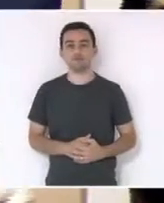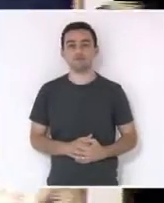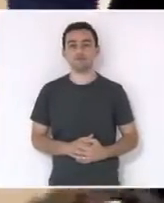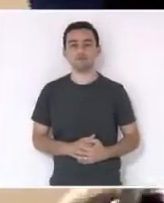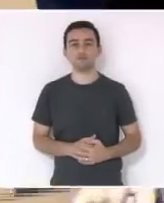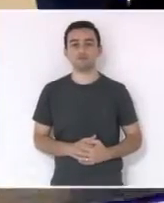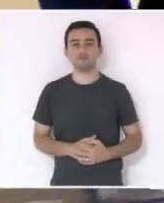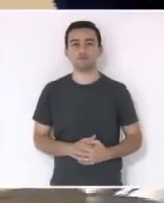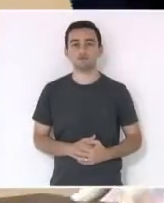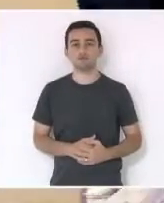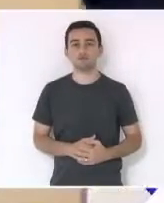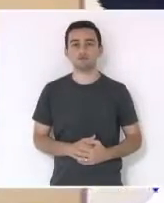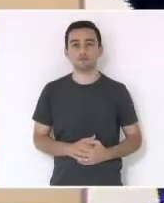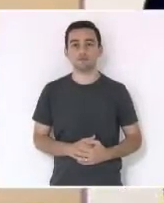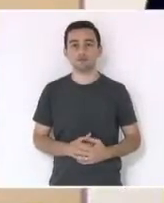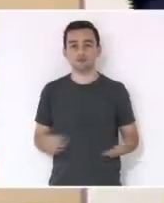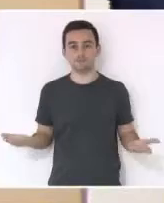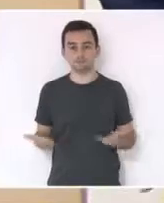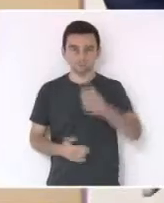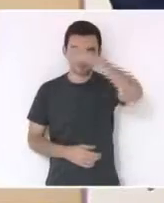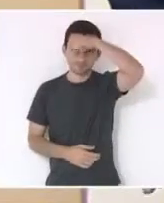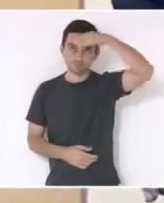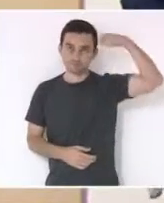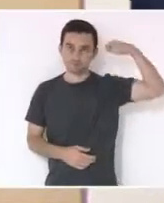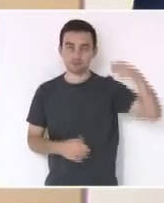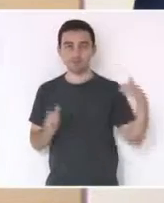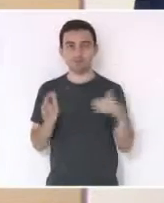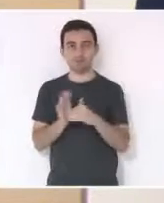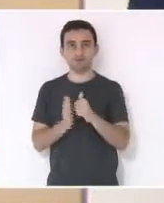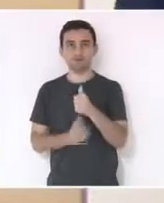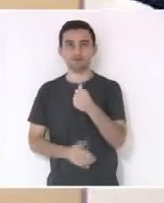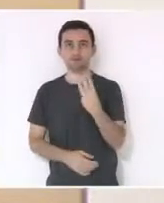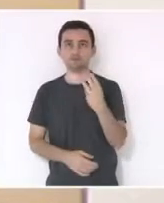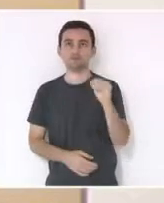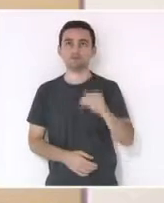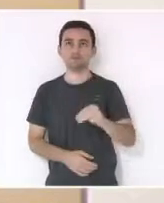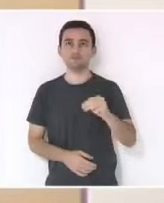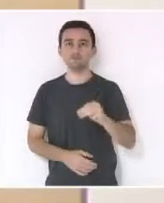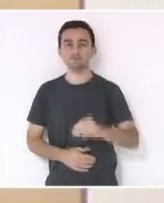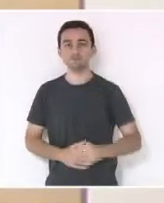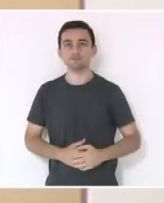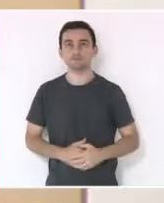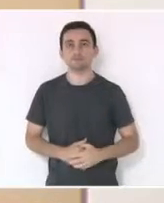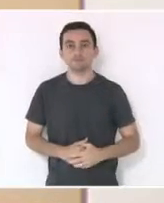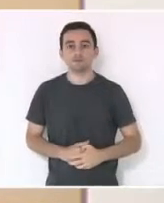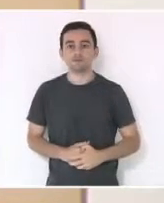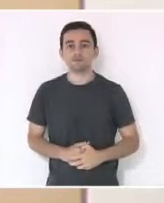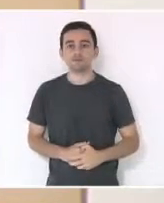com a palavra o deputado darci de matos por até 13 minutos o